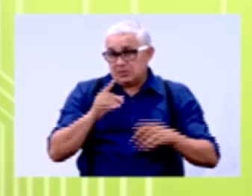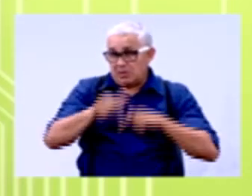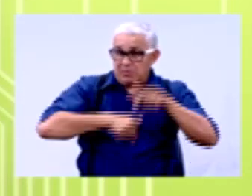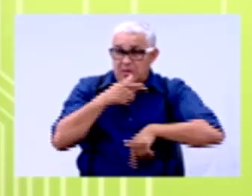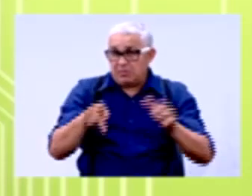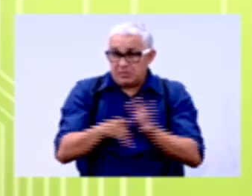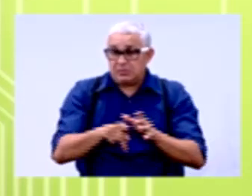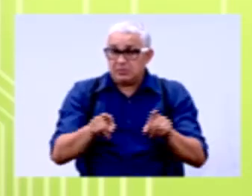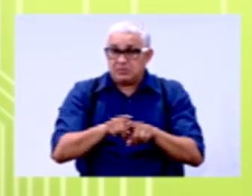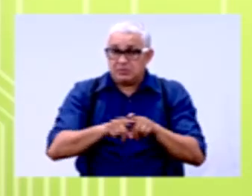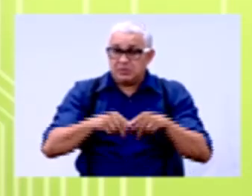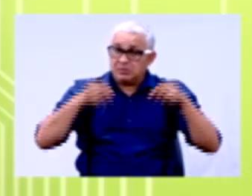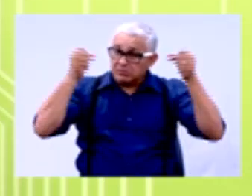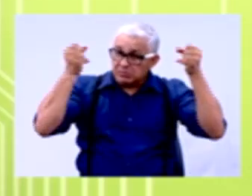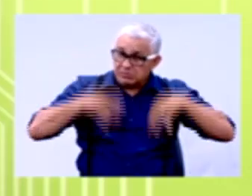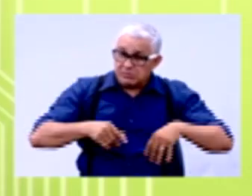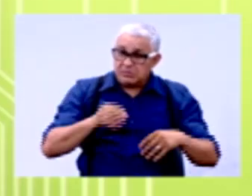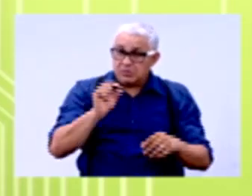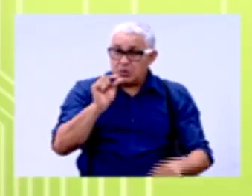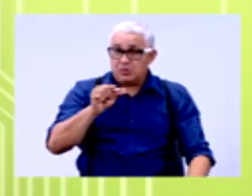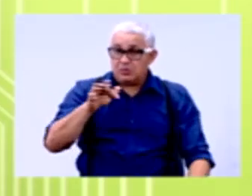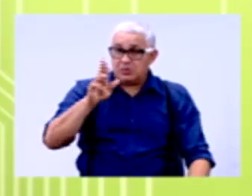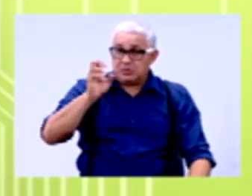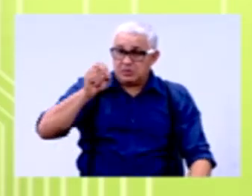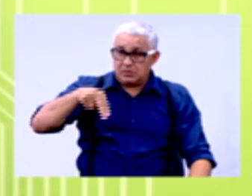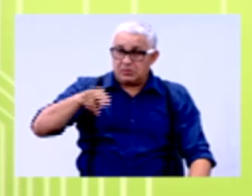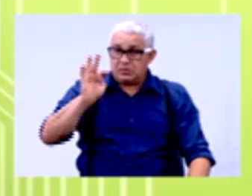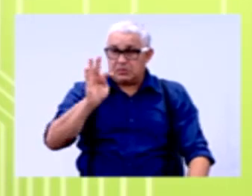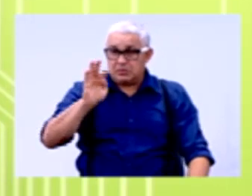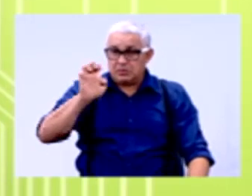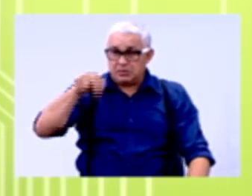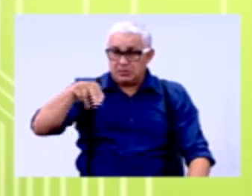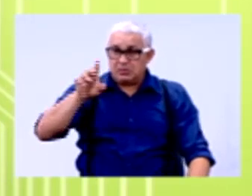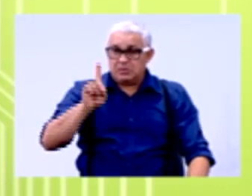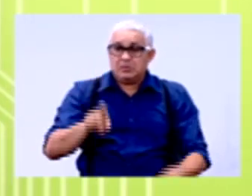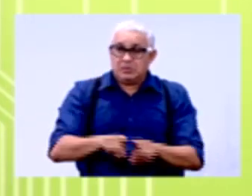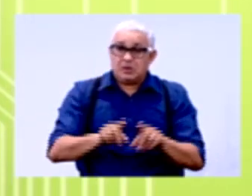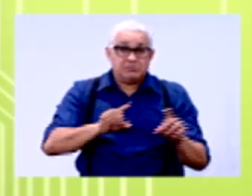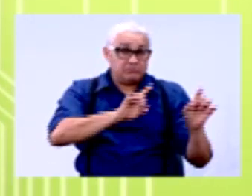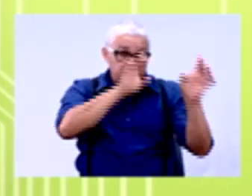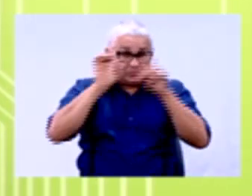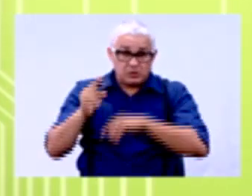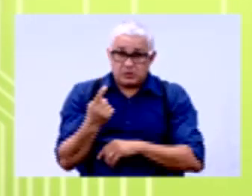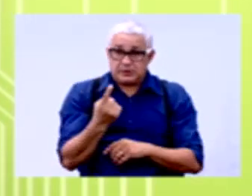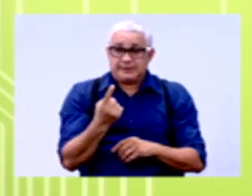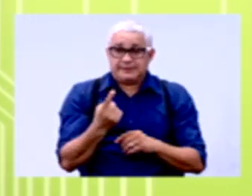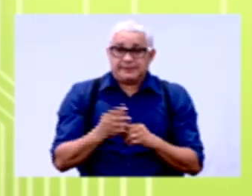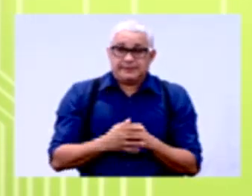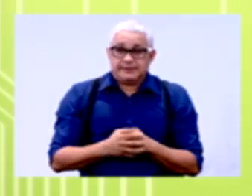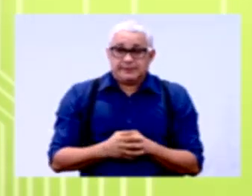nós falamos um pouco de front-end também, E no front-end nós falamos especificamente do nosso